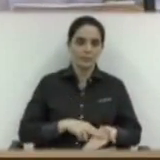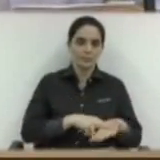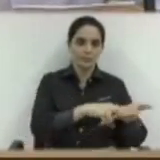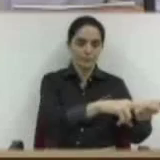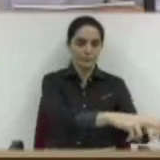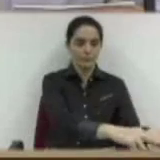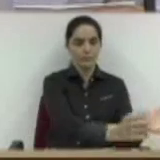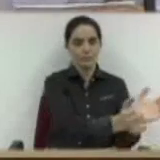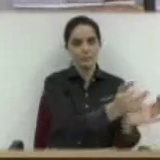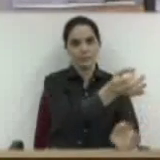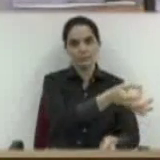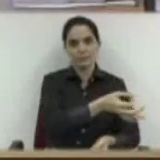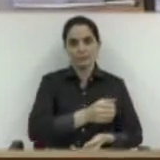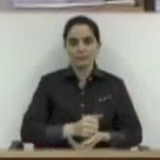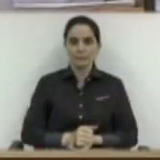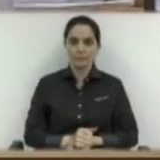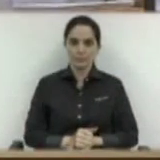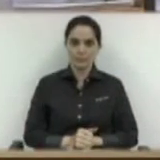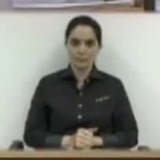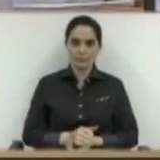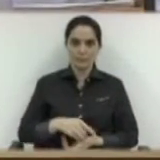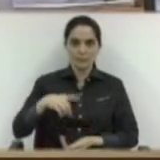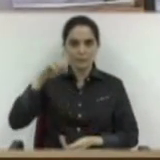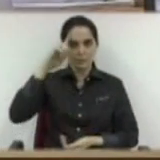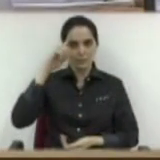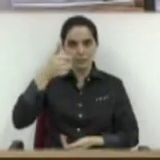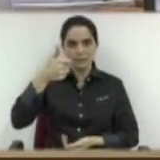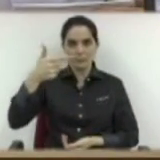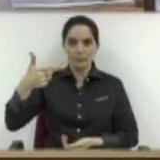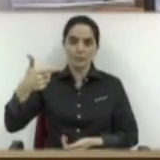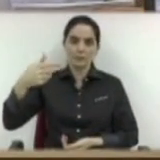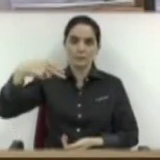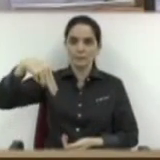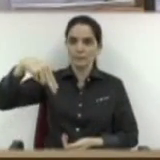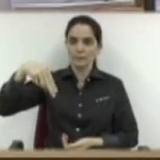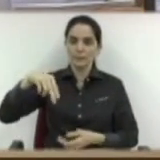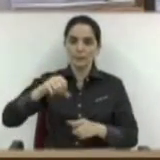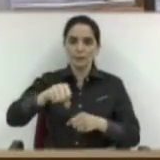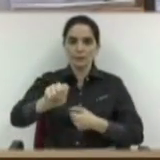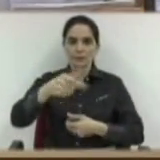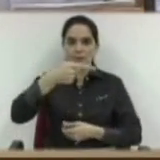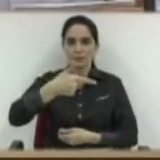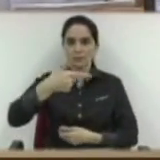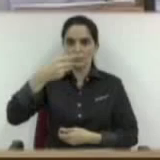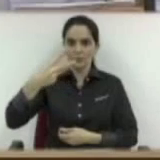comissões. Limeira, 12 de novembro de 2015, ofício número